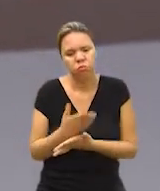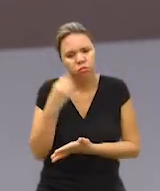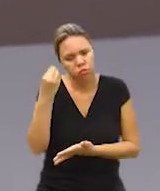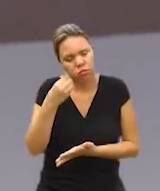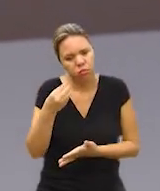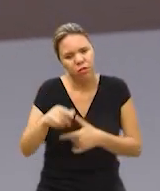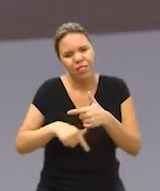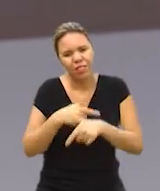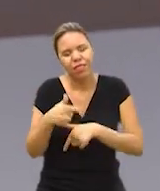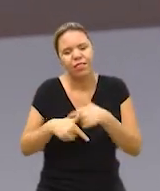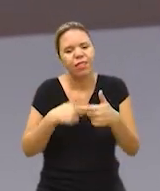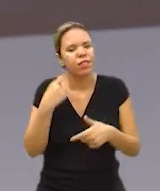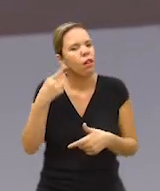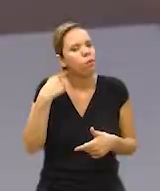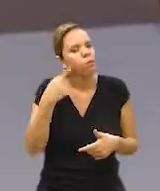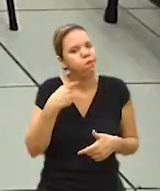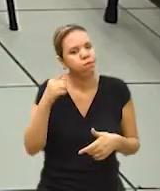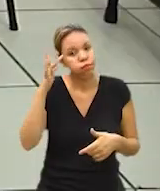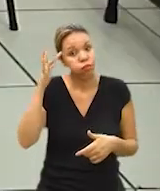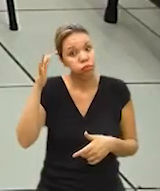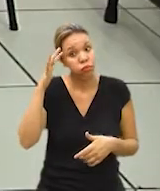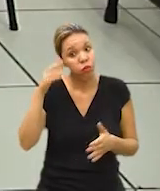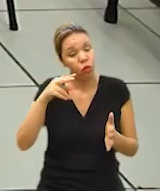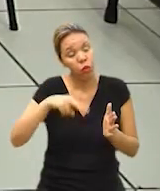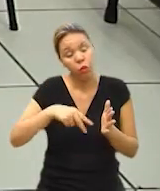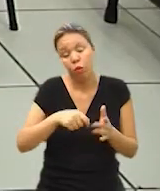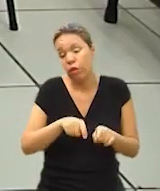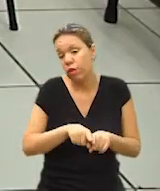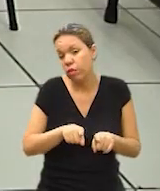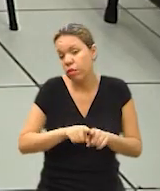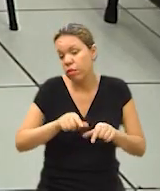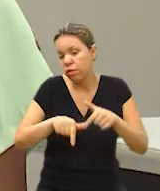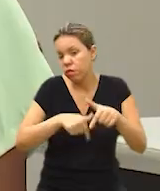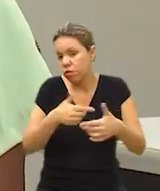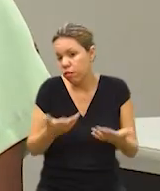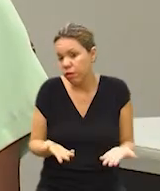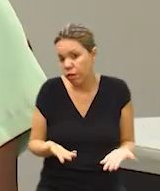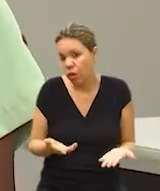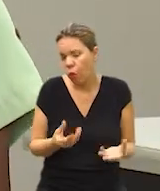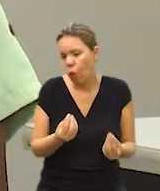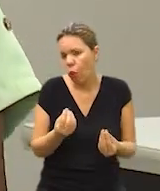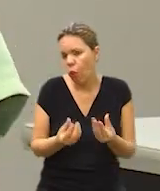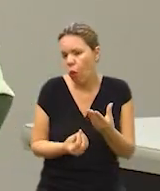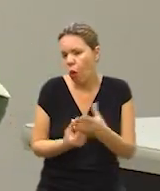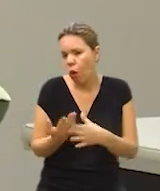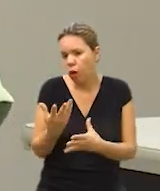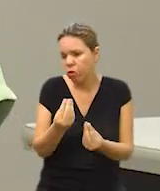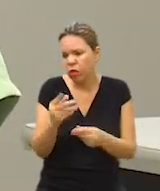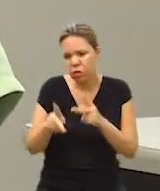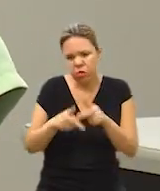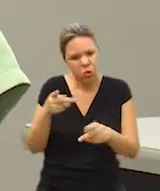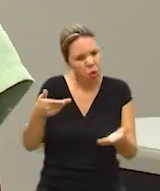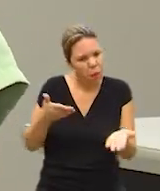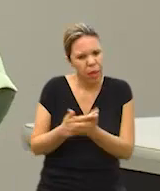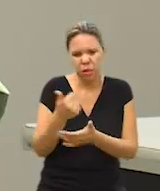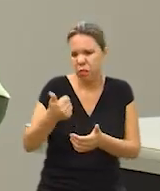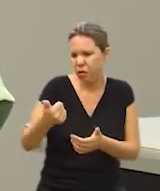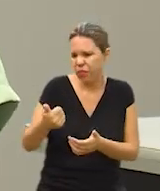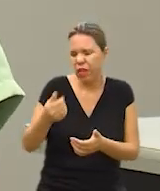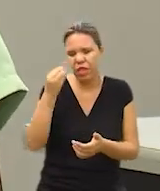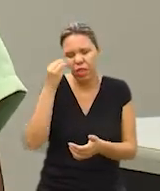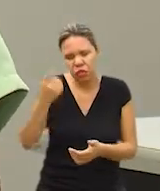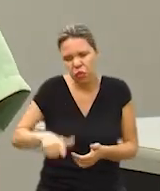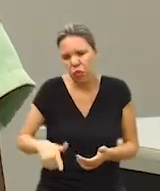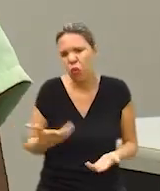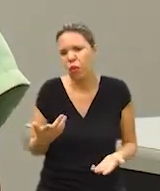da advocacia, ao menos teoricamente, né? Pode, enfim, exercer. Mas o que acontece, muitos, né, não passam na primeira vez, tentam de